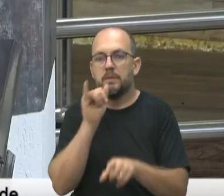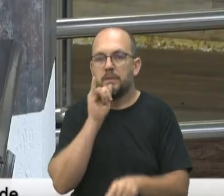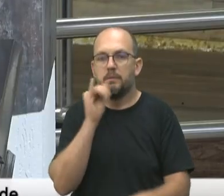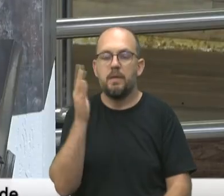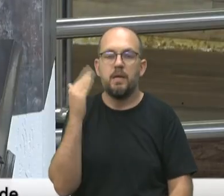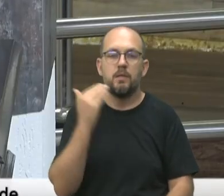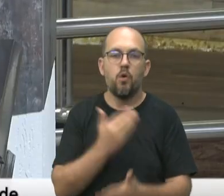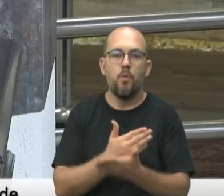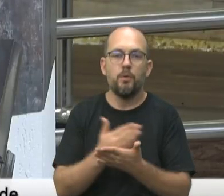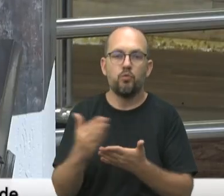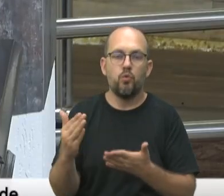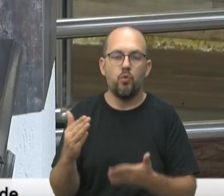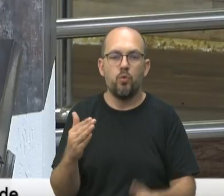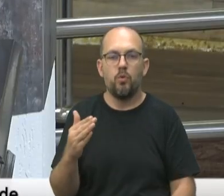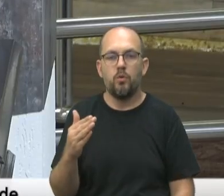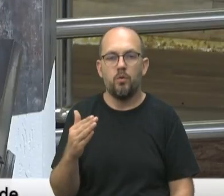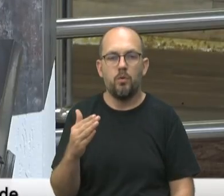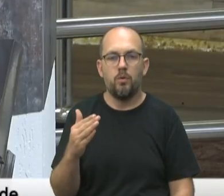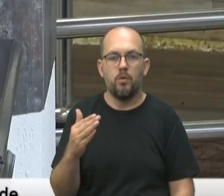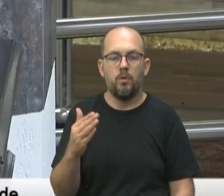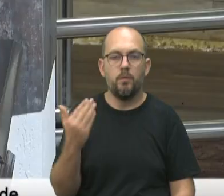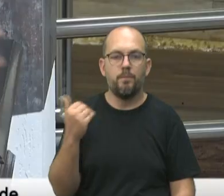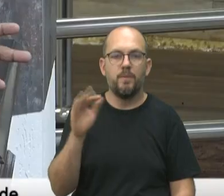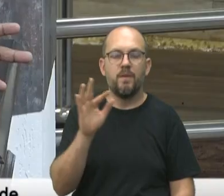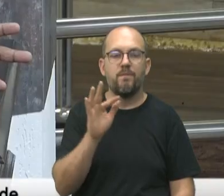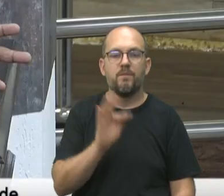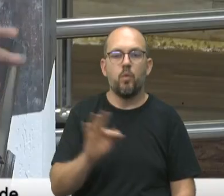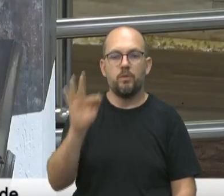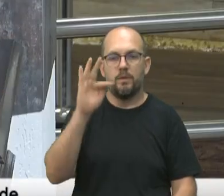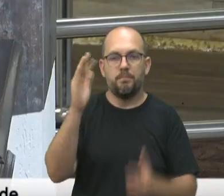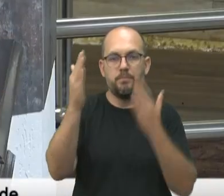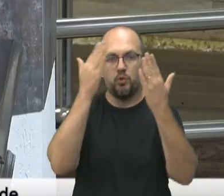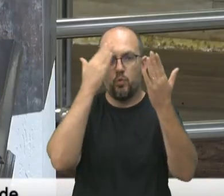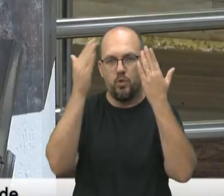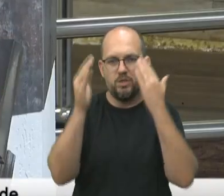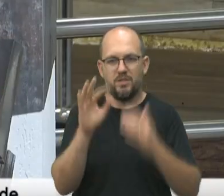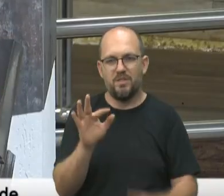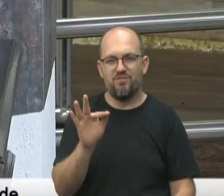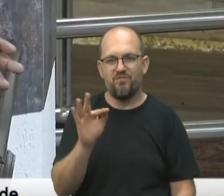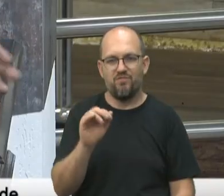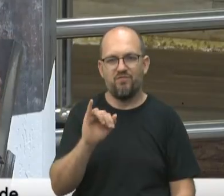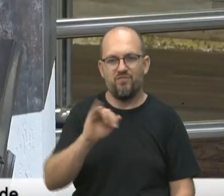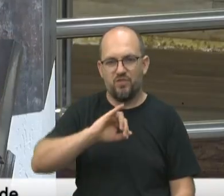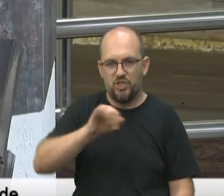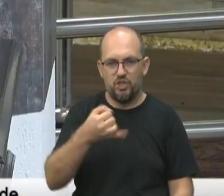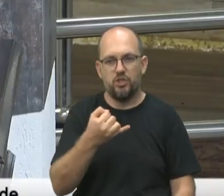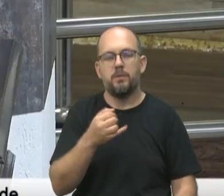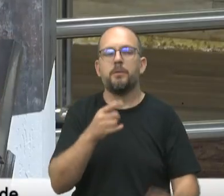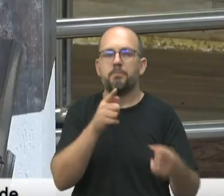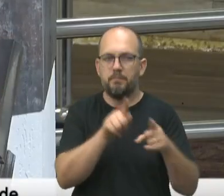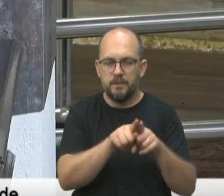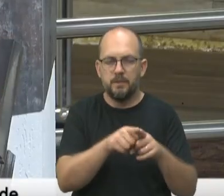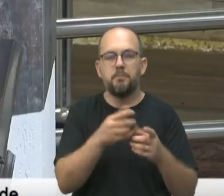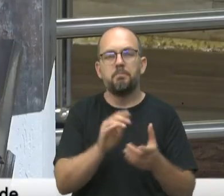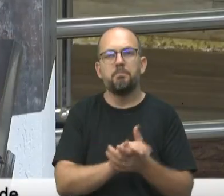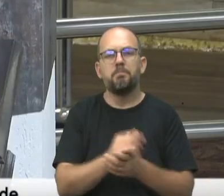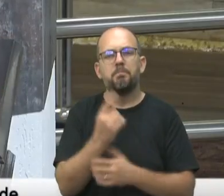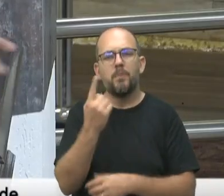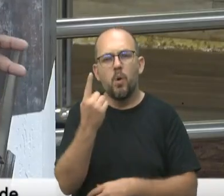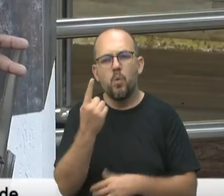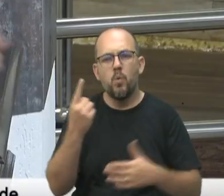começou a faculdade de psicologia. Porém, uma coisa que estava